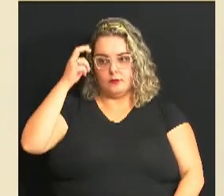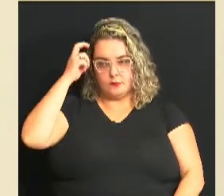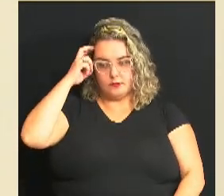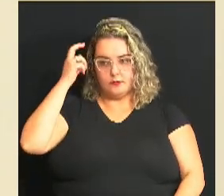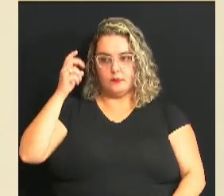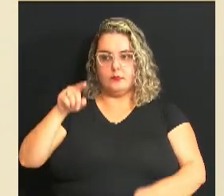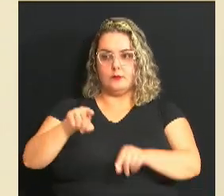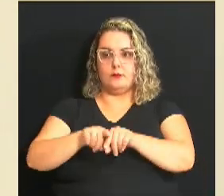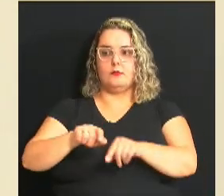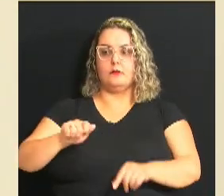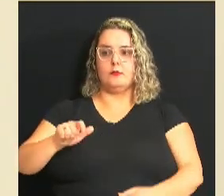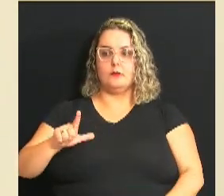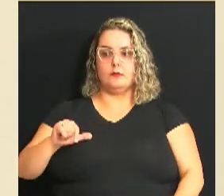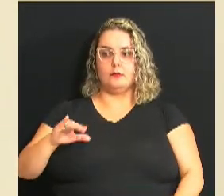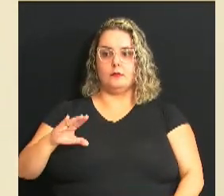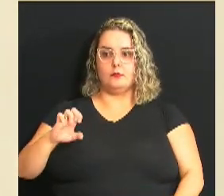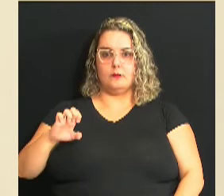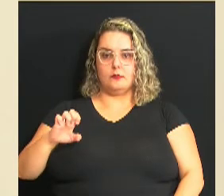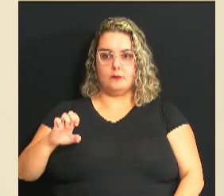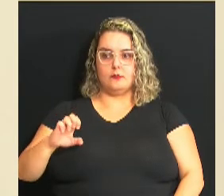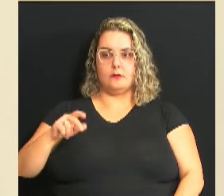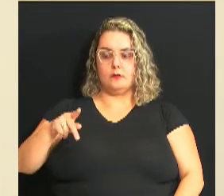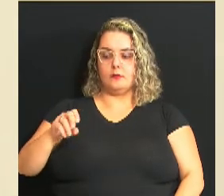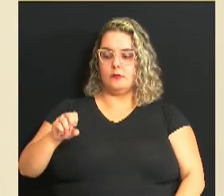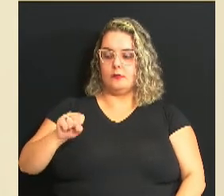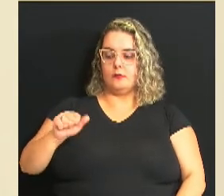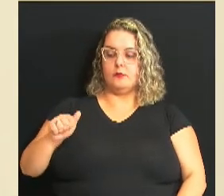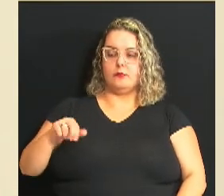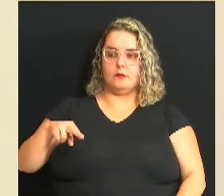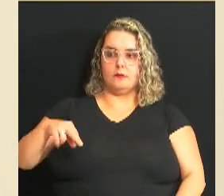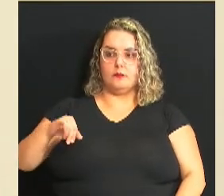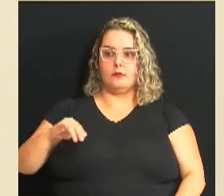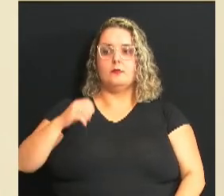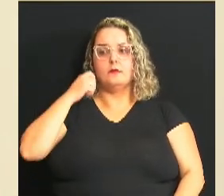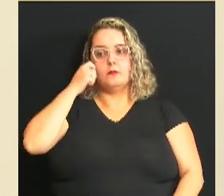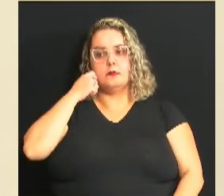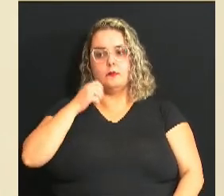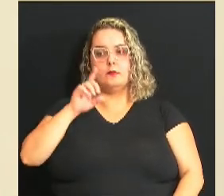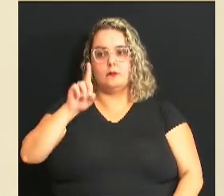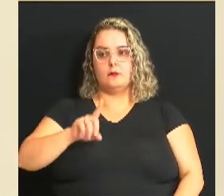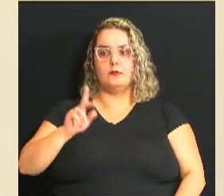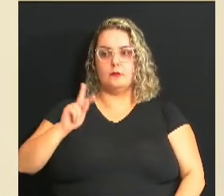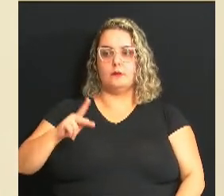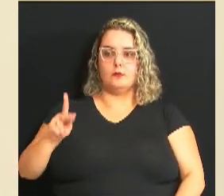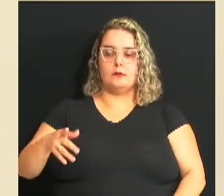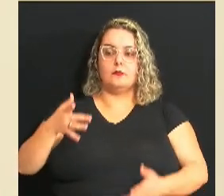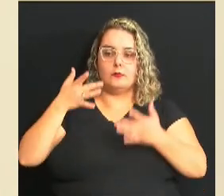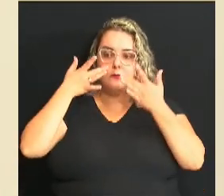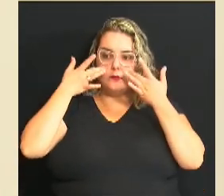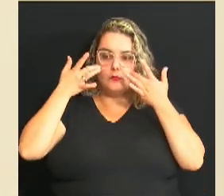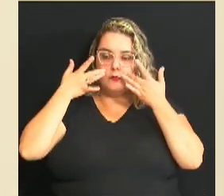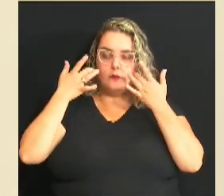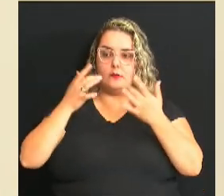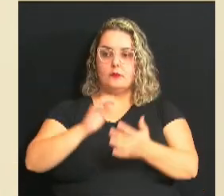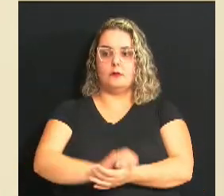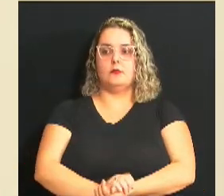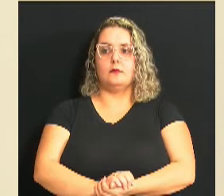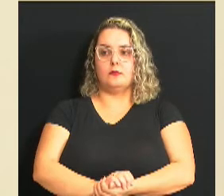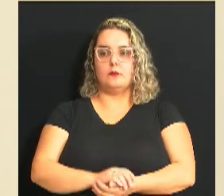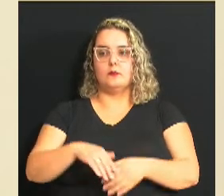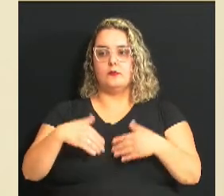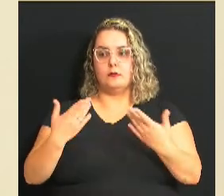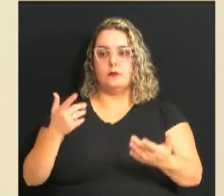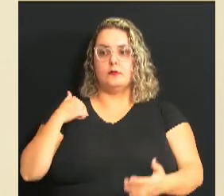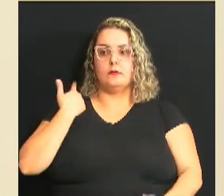a Alice Possani, que é atriz, diretora e professora de teatro. Então, nós fizemos aqui